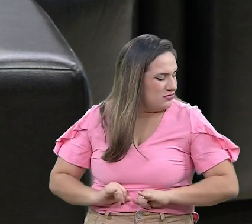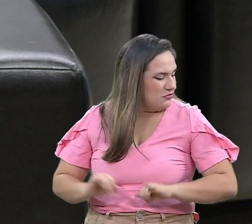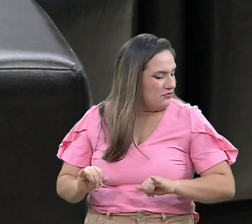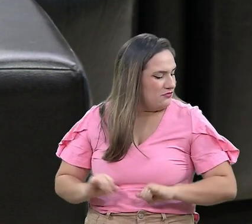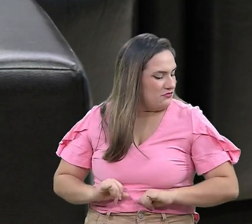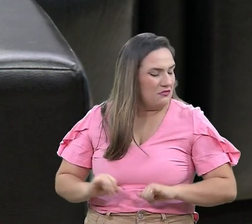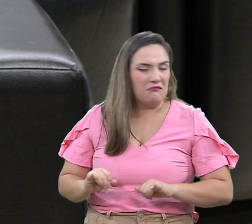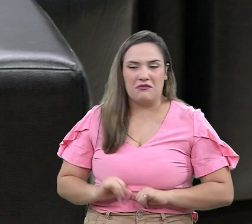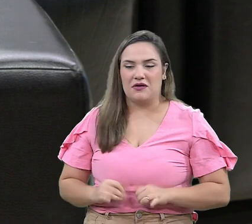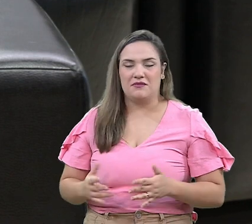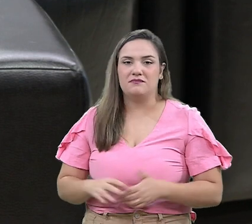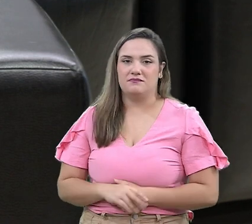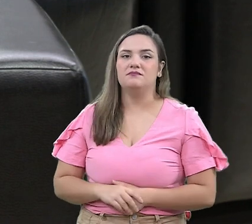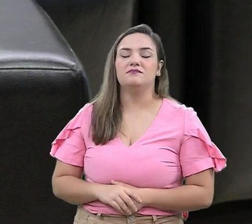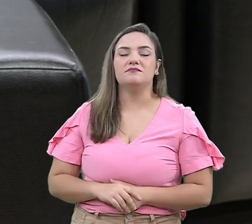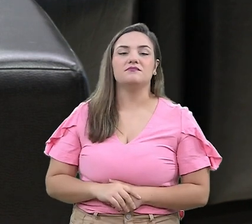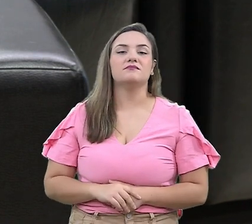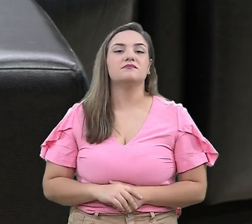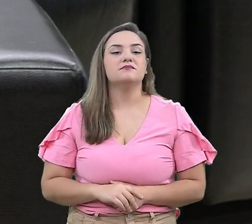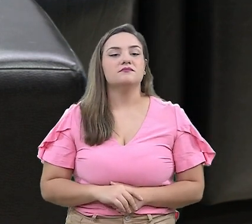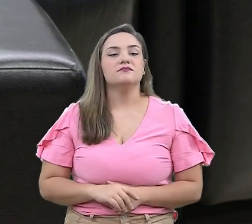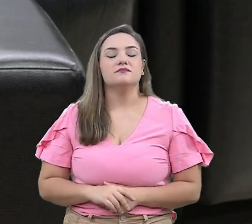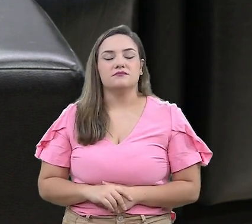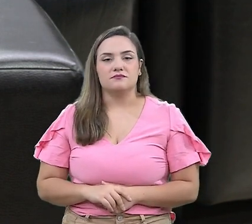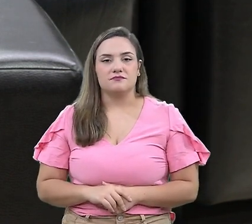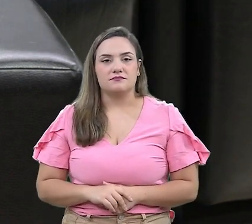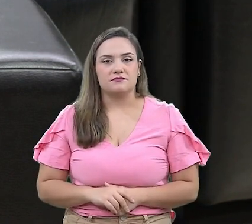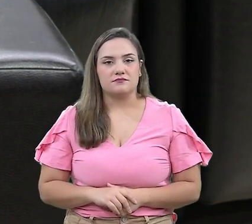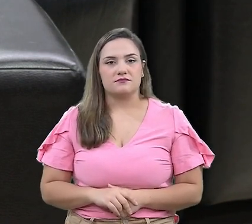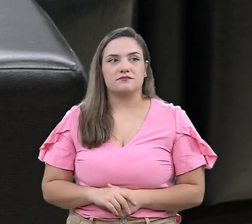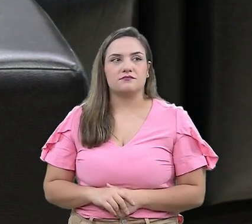também dessa pessoa que é assediadora,